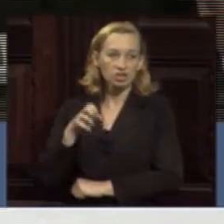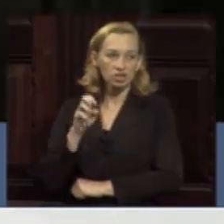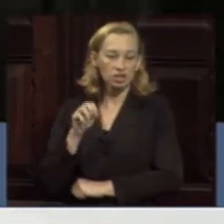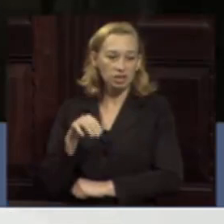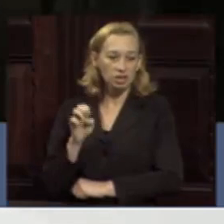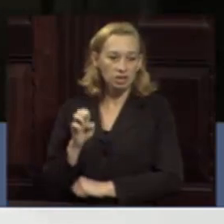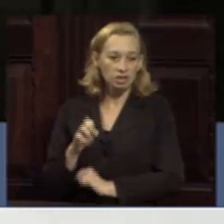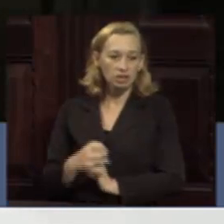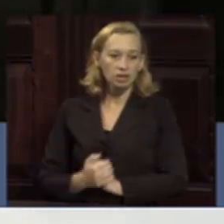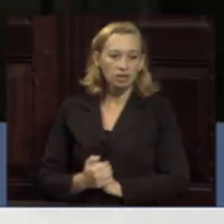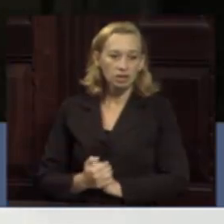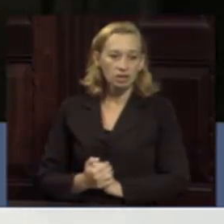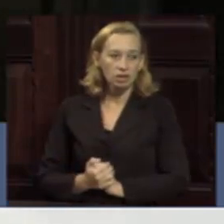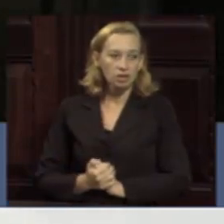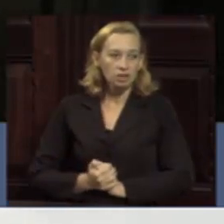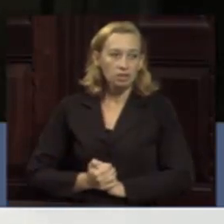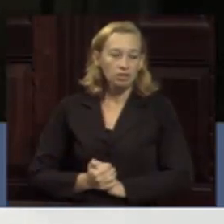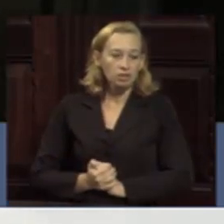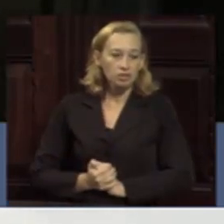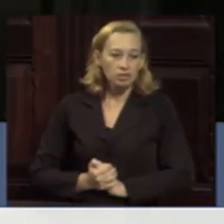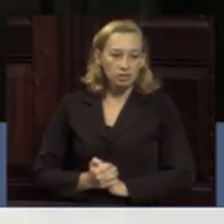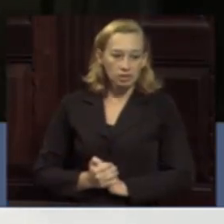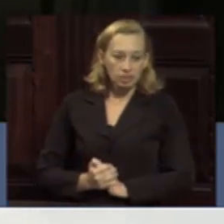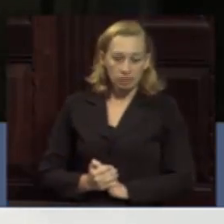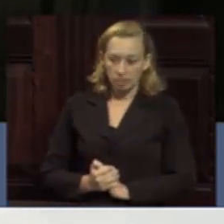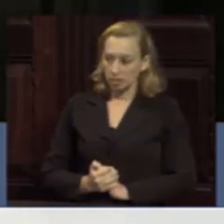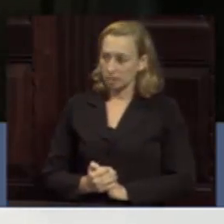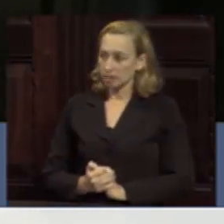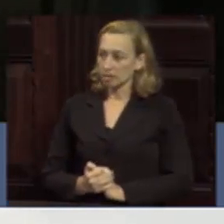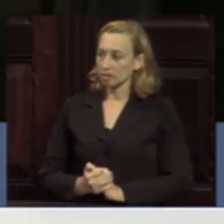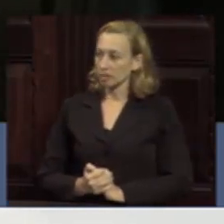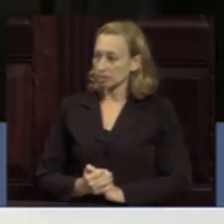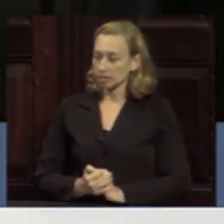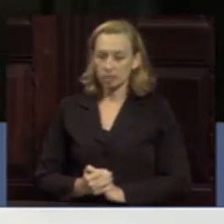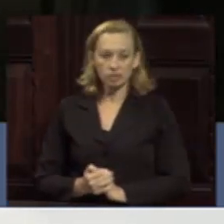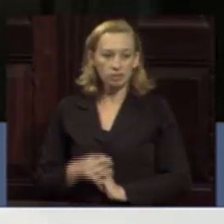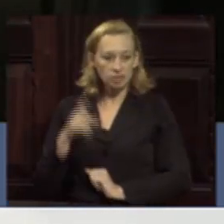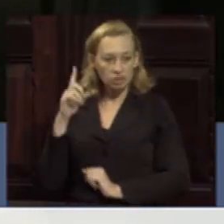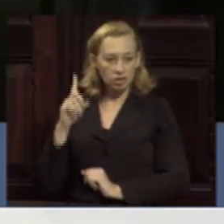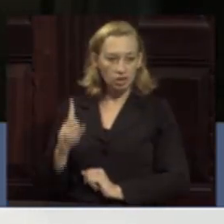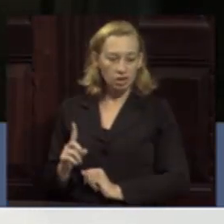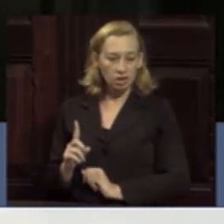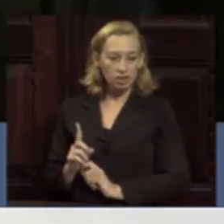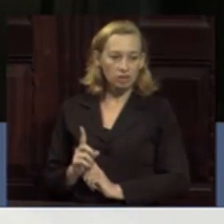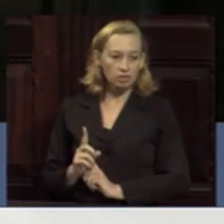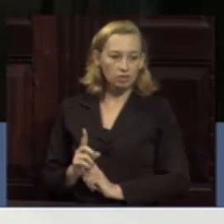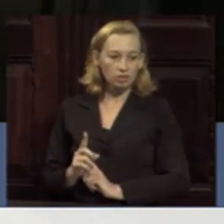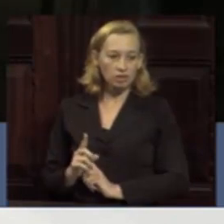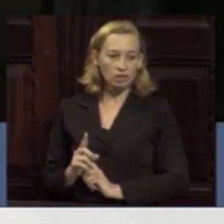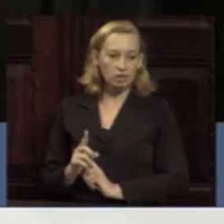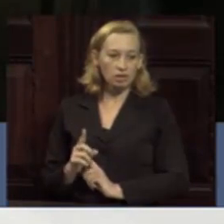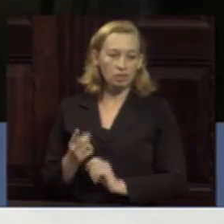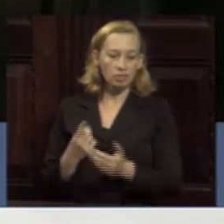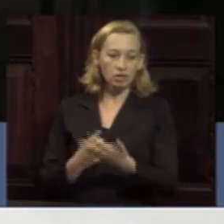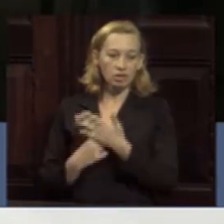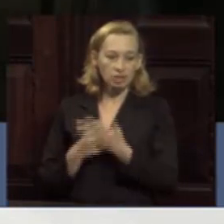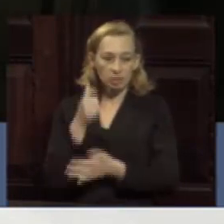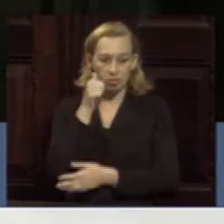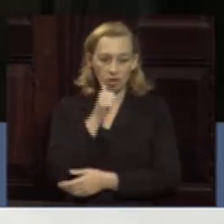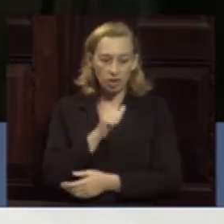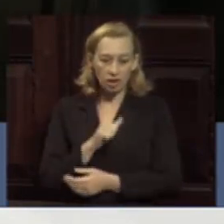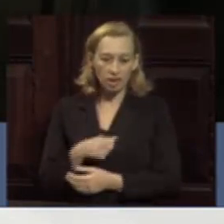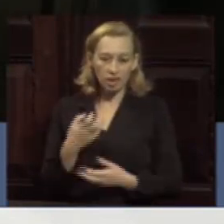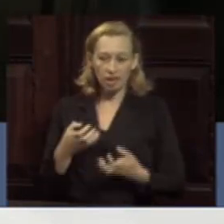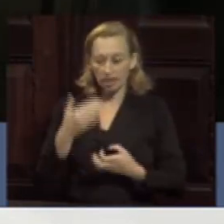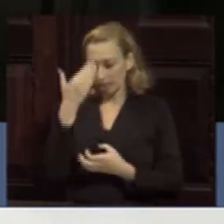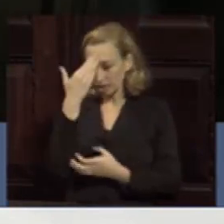como presidente da Comissão de Defesa dos Direitos da Mulher aqui da LERJ, primeiro, agradecer